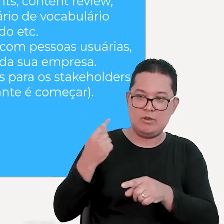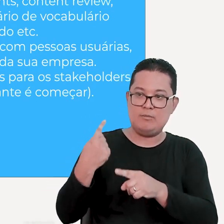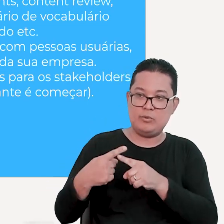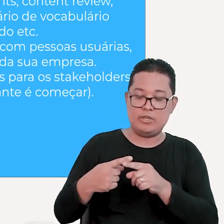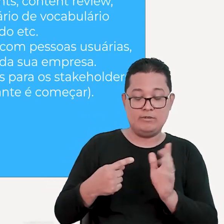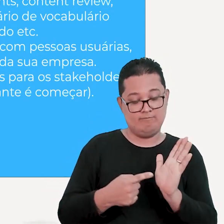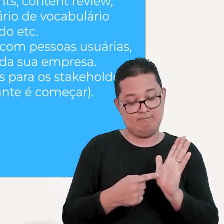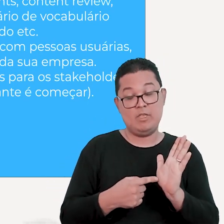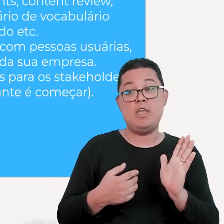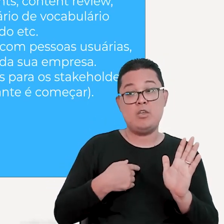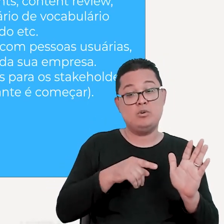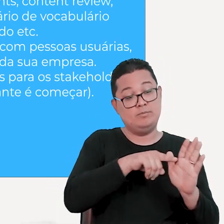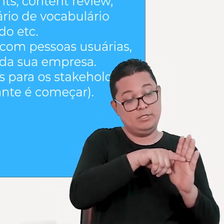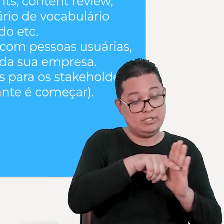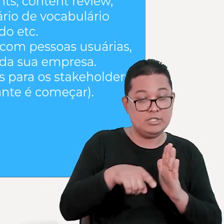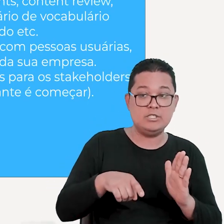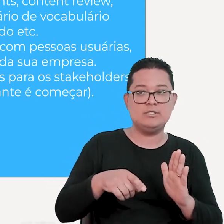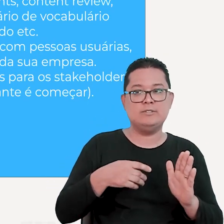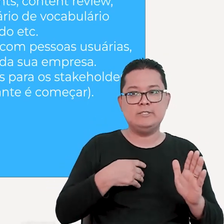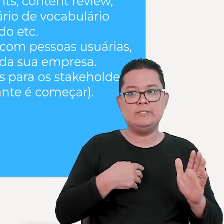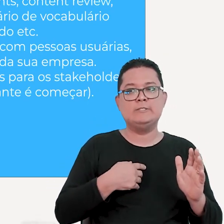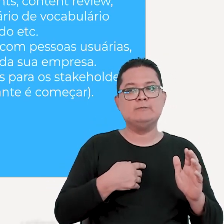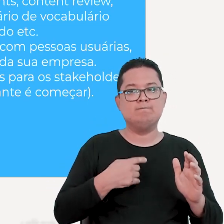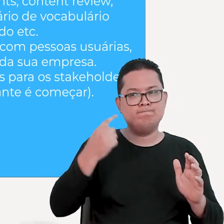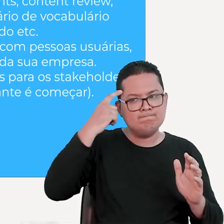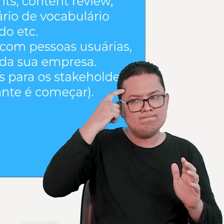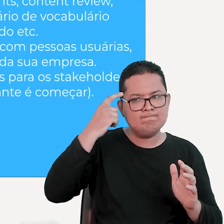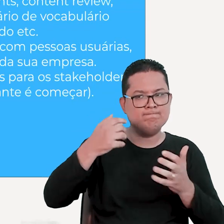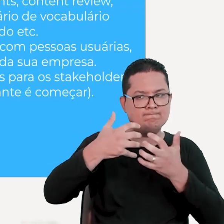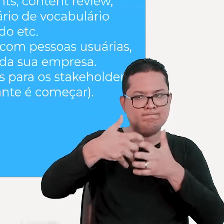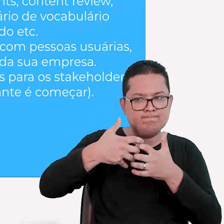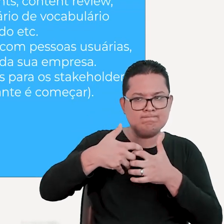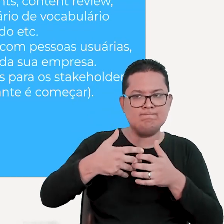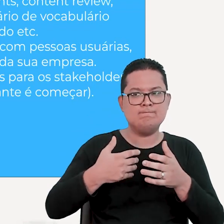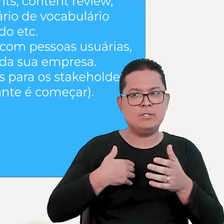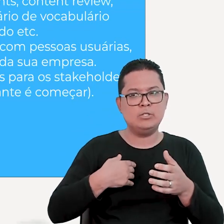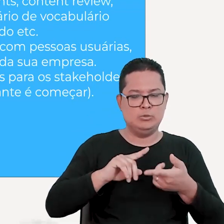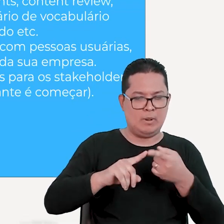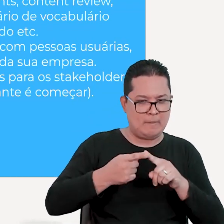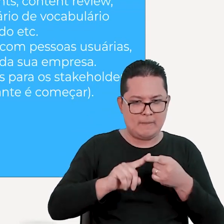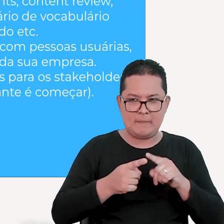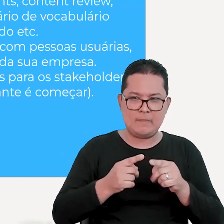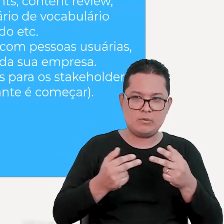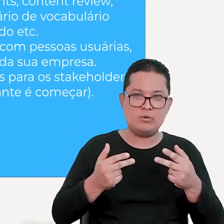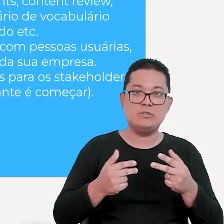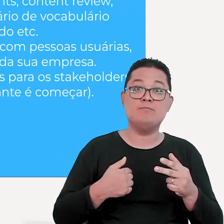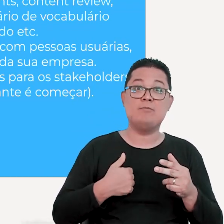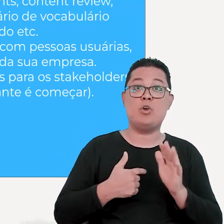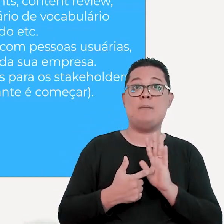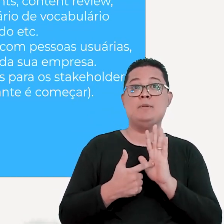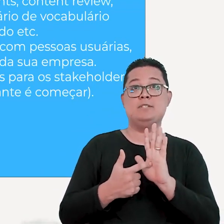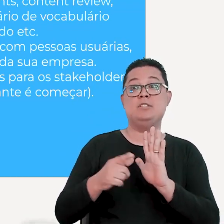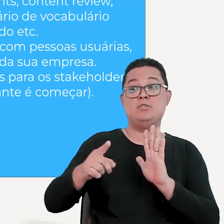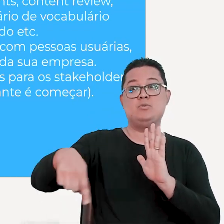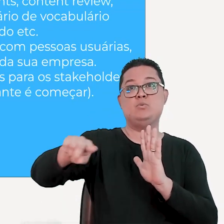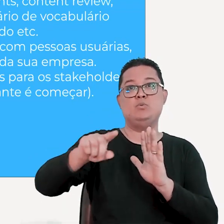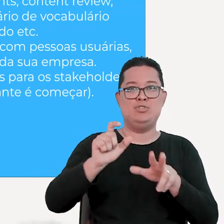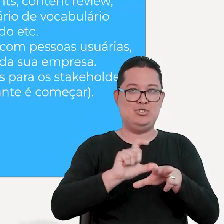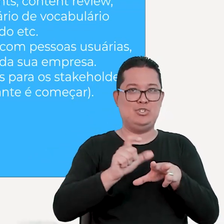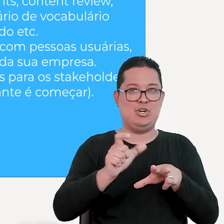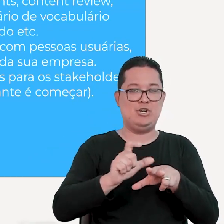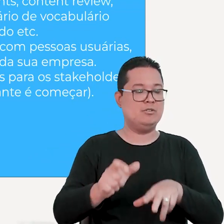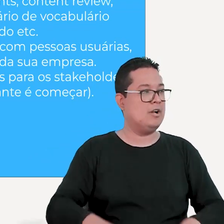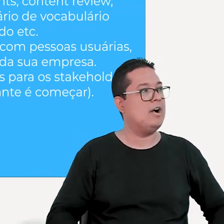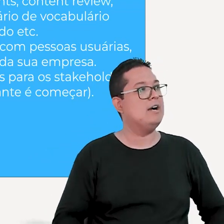pesquisa, você conversou e você apresentar isso pode ser um pouco trabalhoso, sim, mas você vai colher os frutos disso depois, porque cada